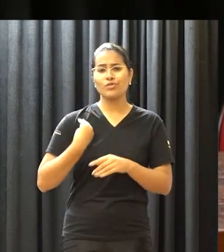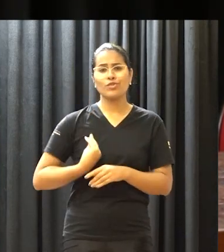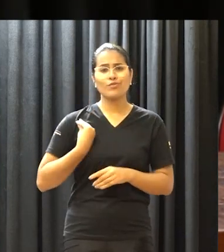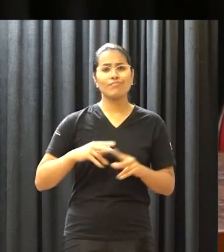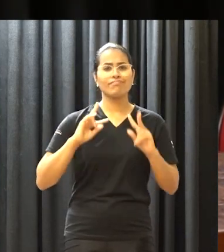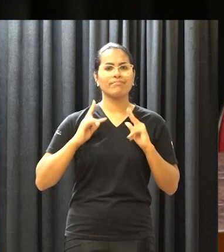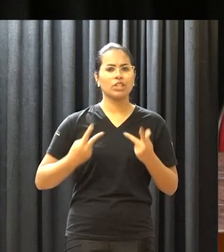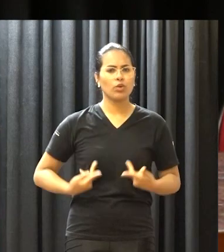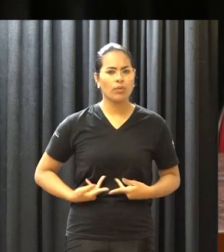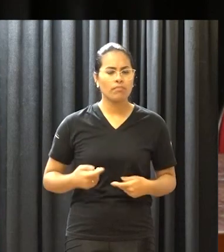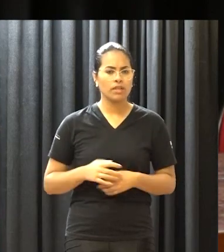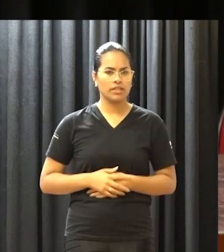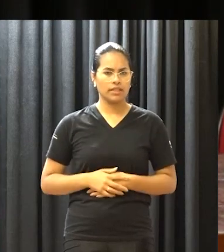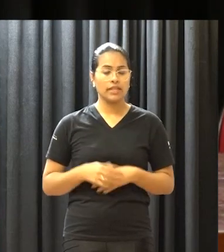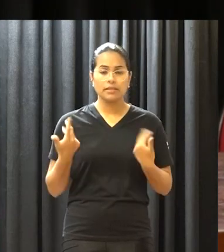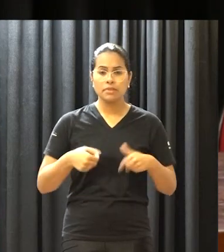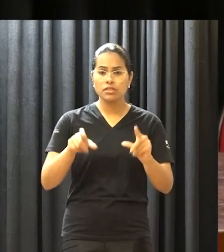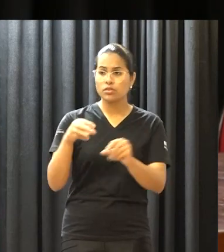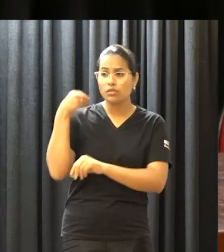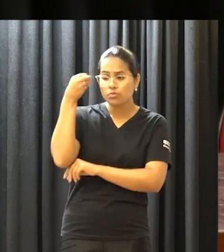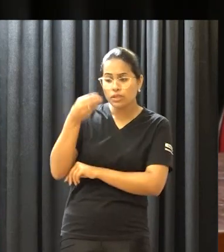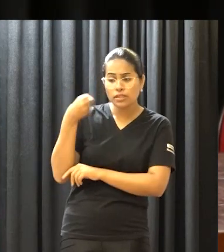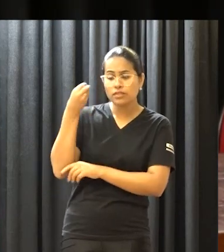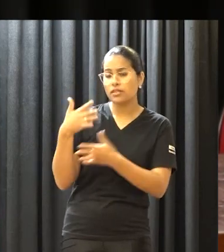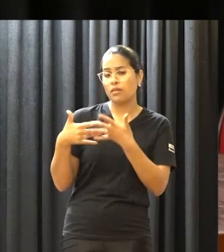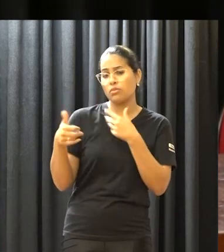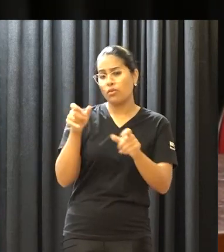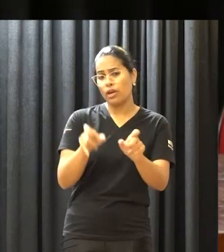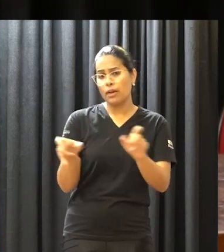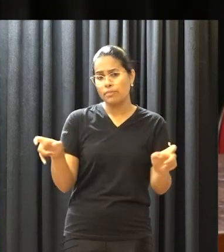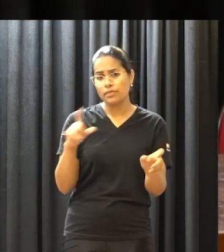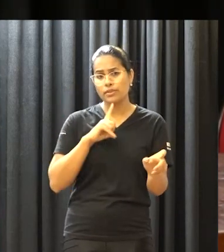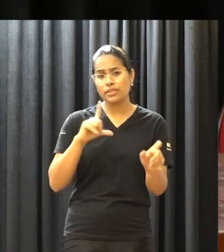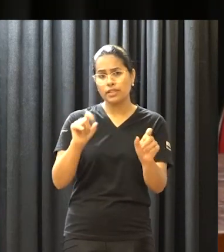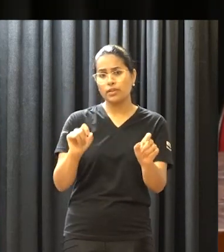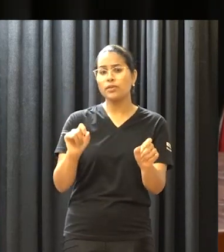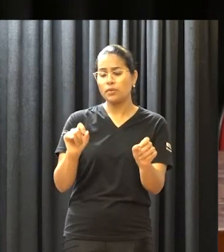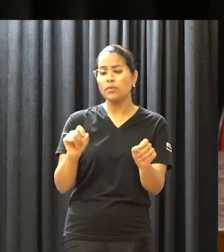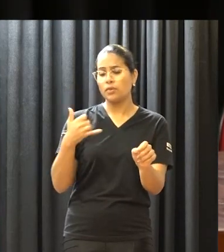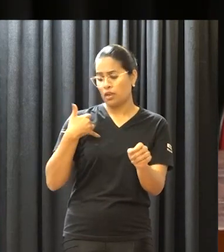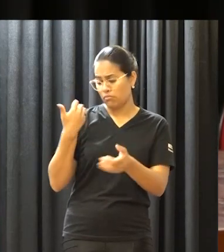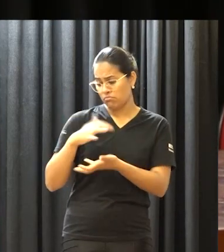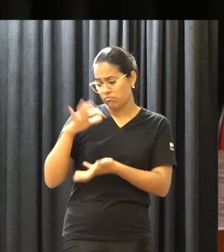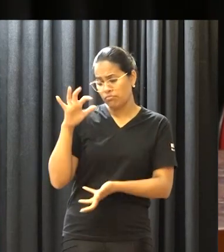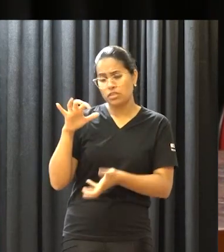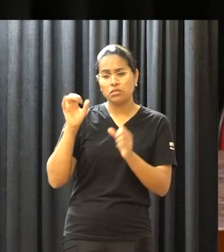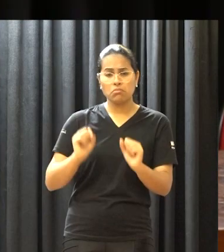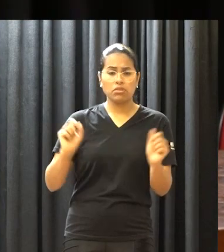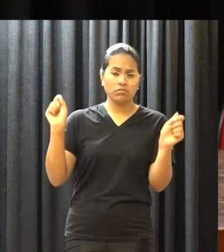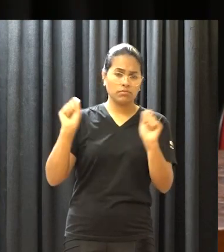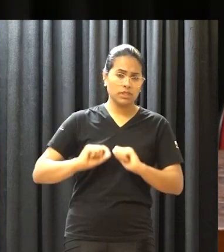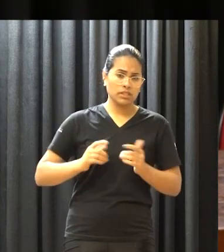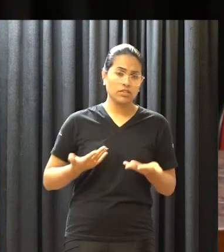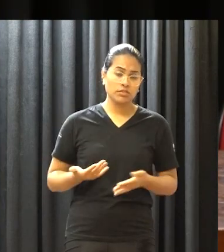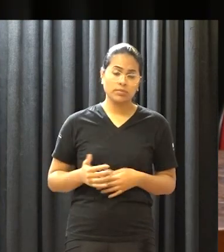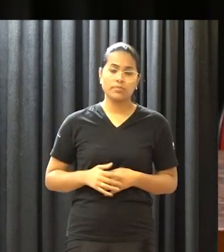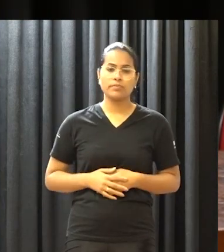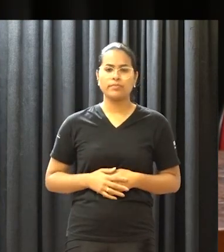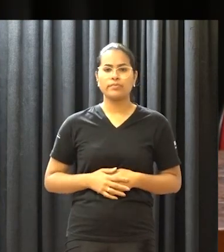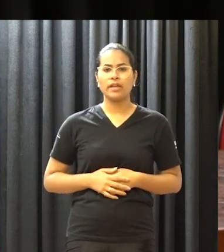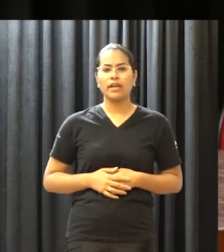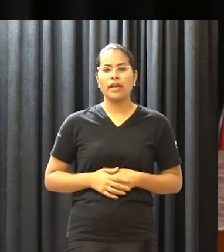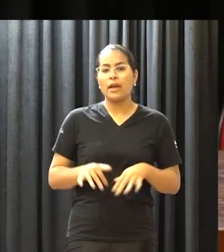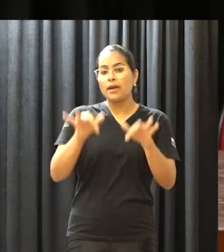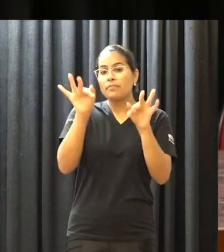alguma medida, por todas as pessoas que tiverem o privilégio de envelhecer. Para finalizar a minha